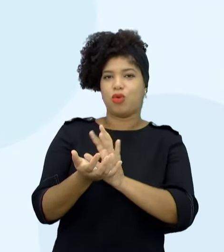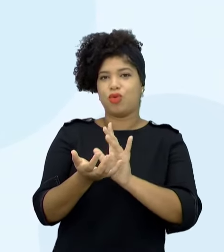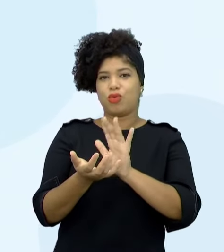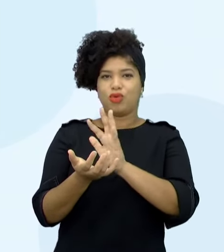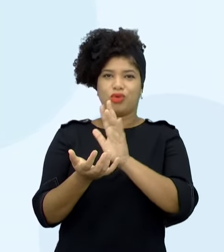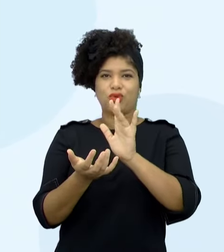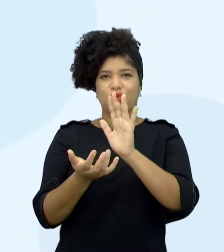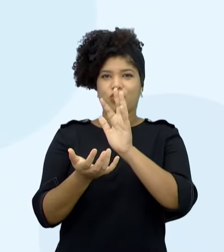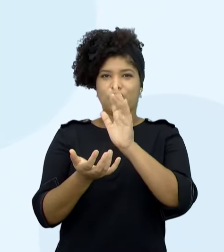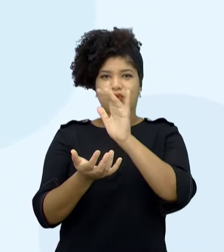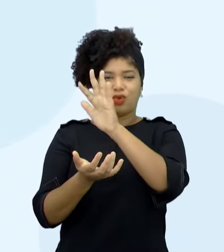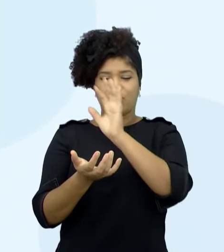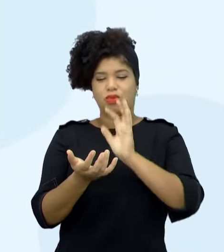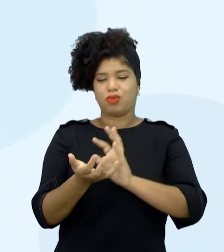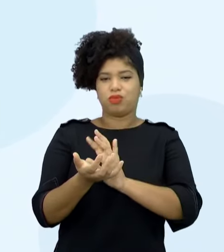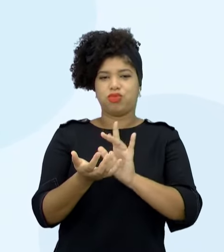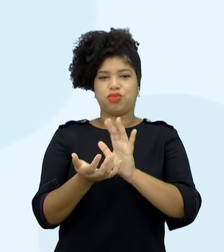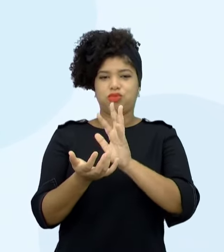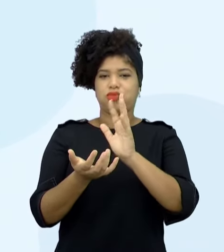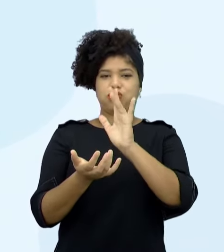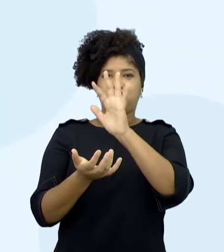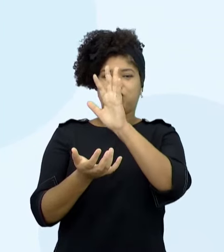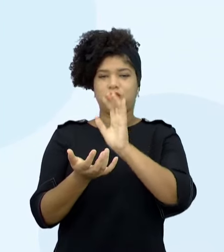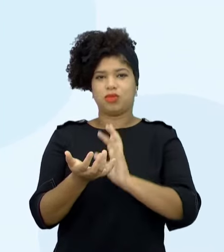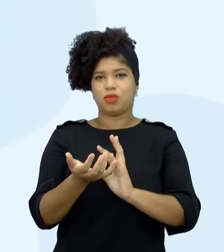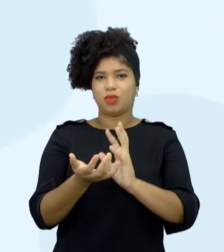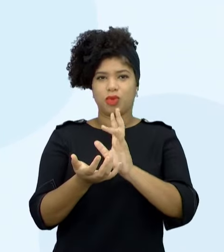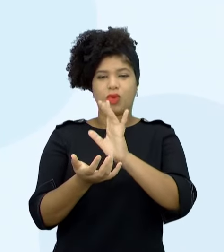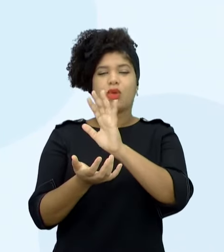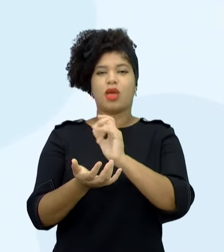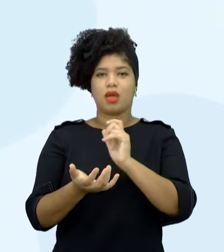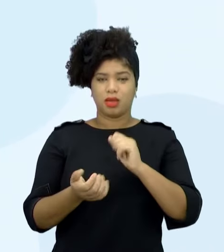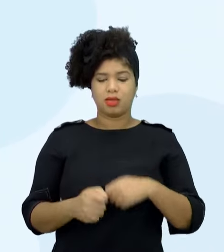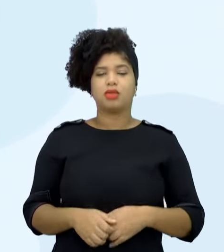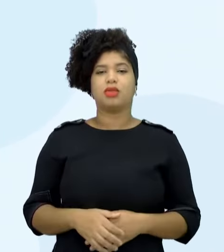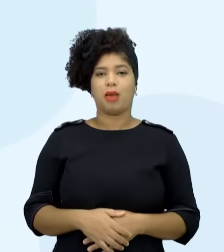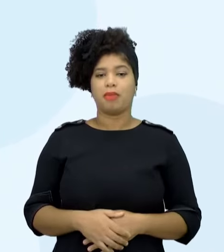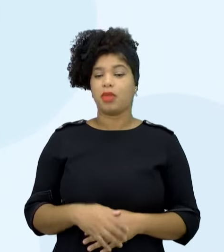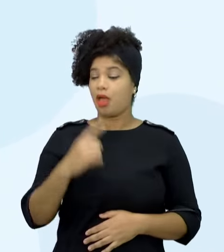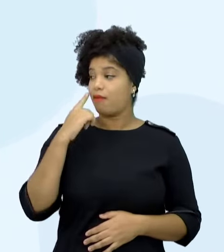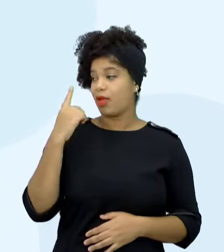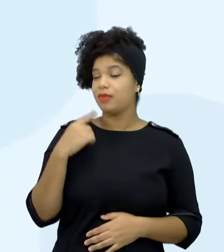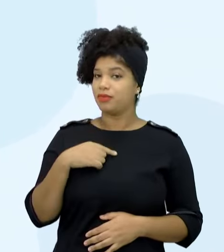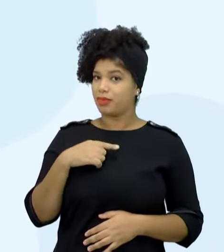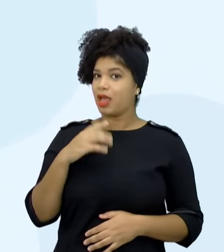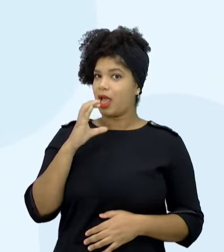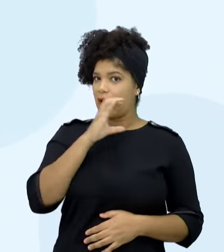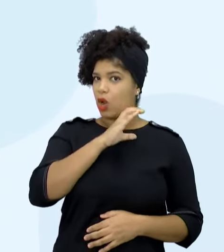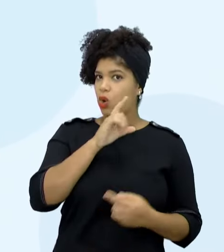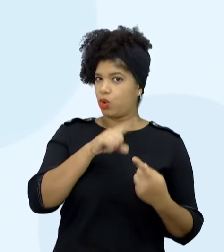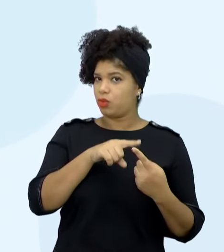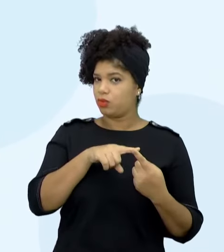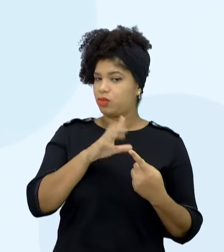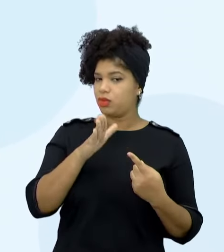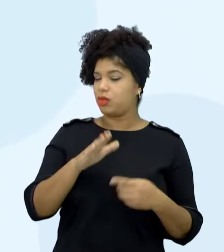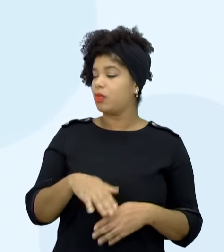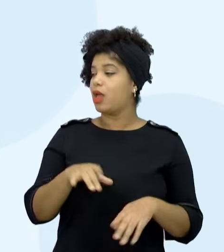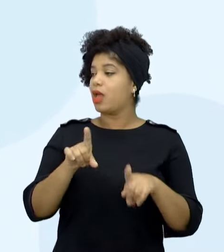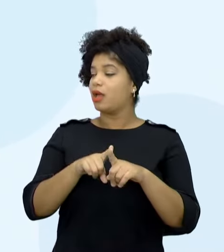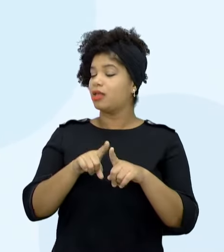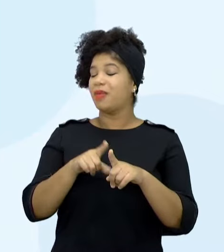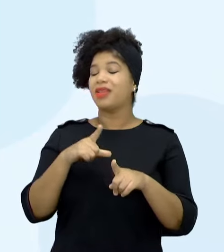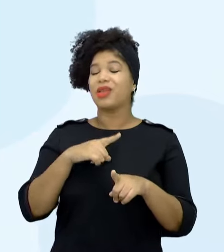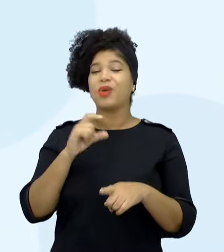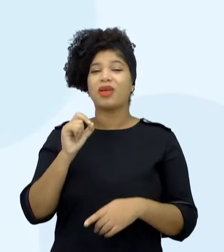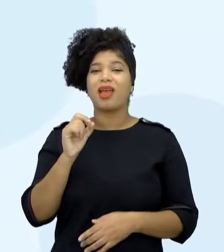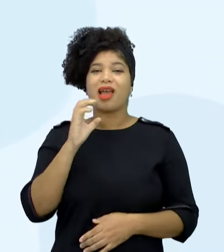para o gasoso e criar o vapor. Então, aí eu já tenho o calor ali envolvido e tem ainda o calor aqui perdido.